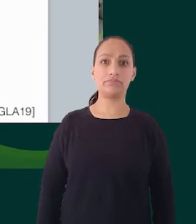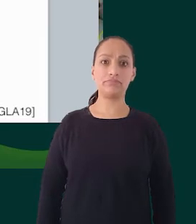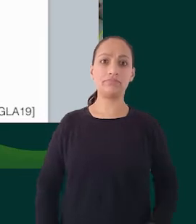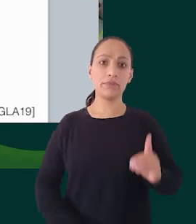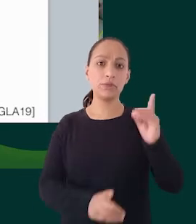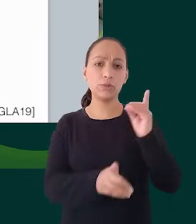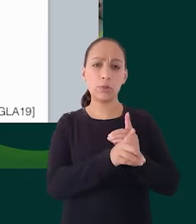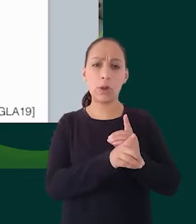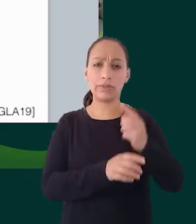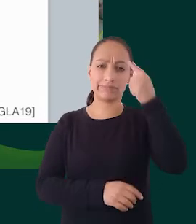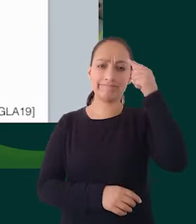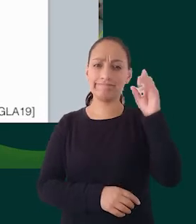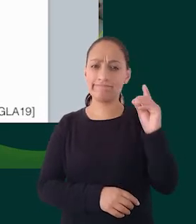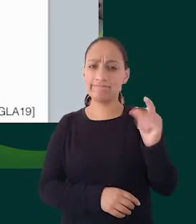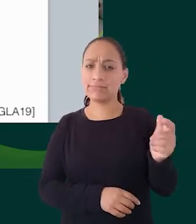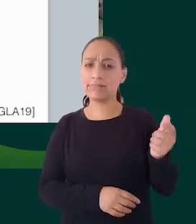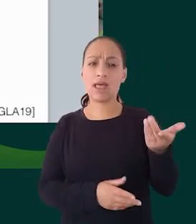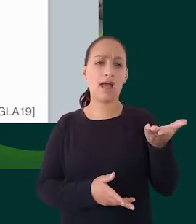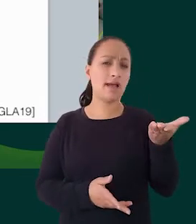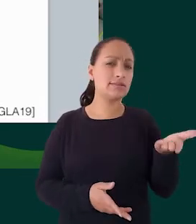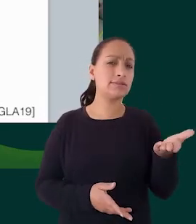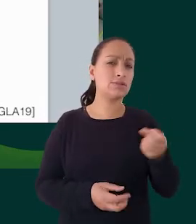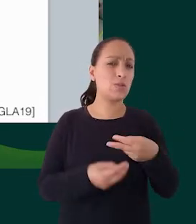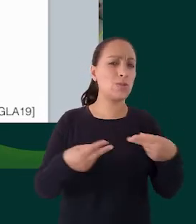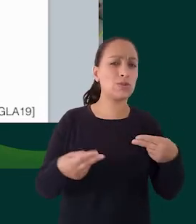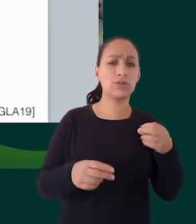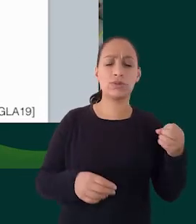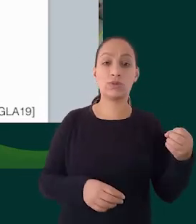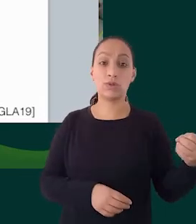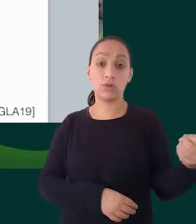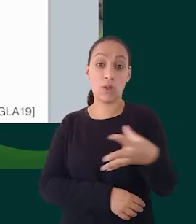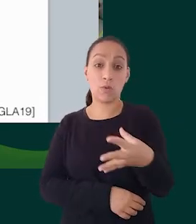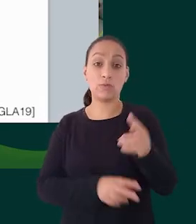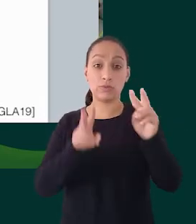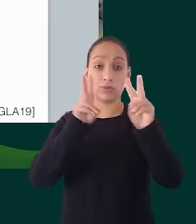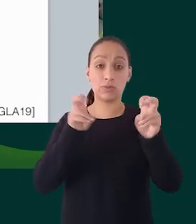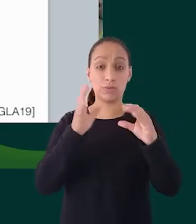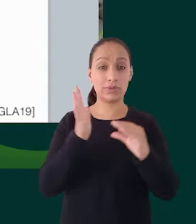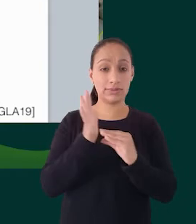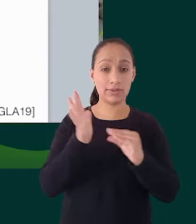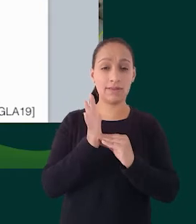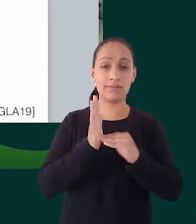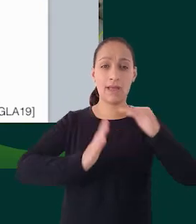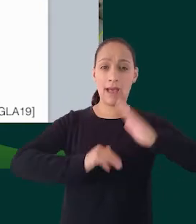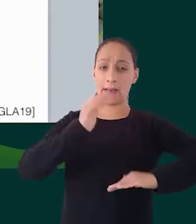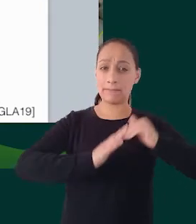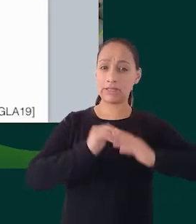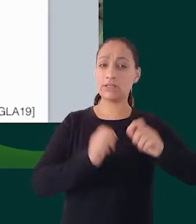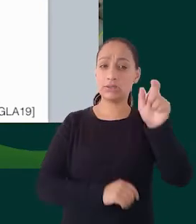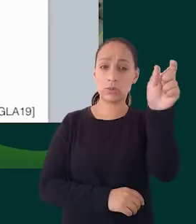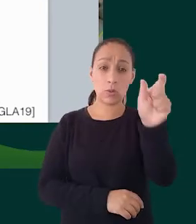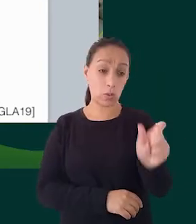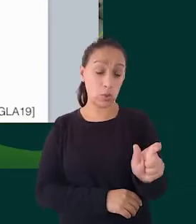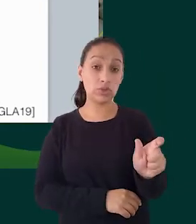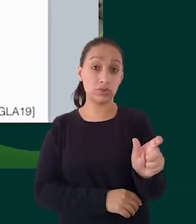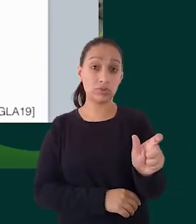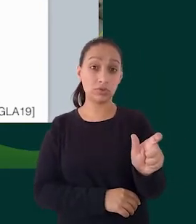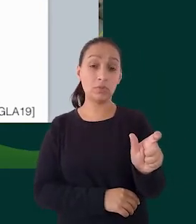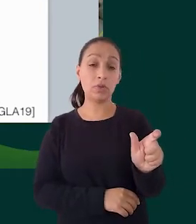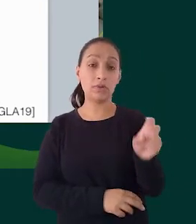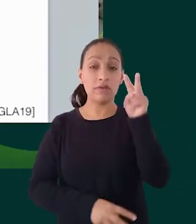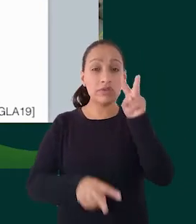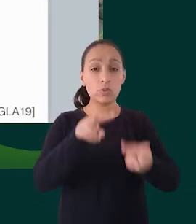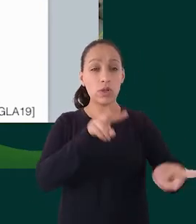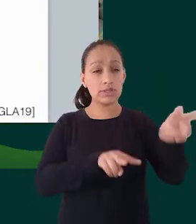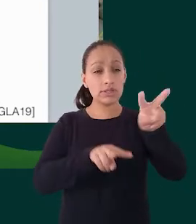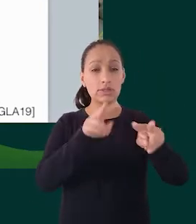descobre insights, descobre coisas novas, né, sobre os dados, aplicando esses algoritmos, aplicando visualizações